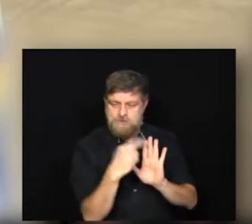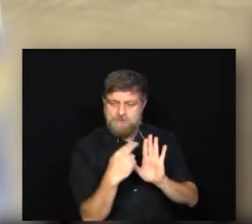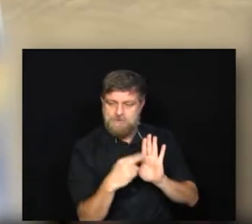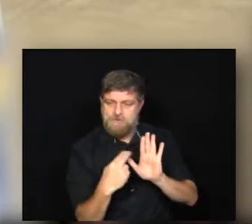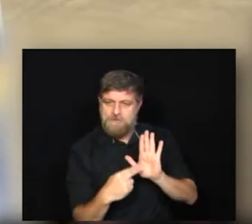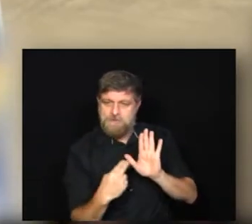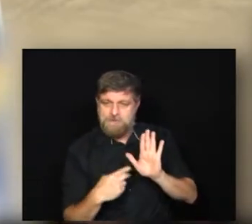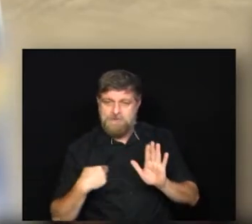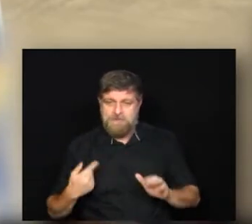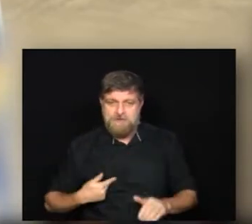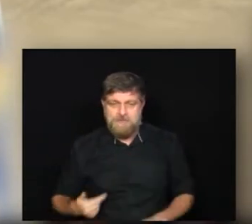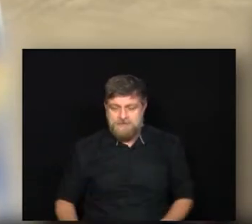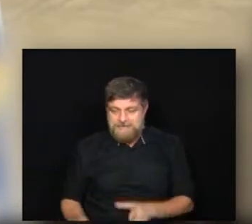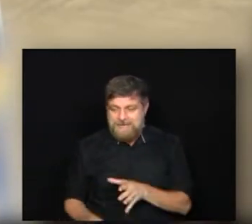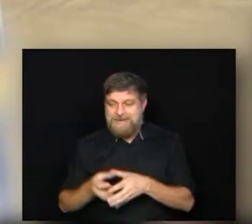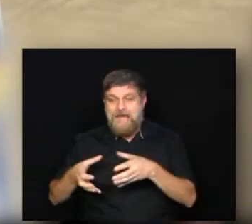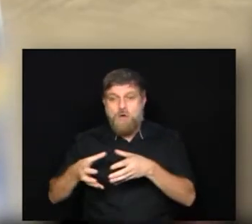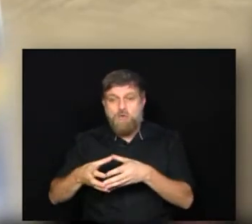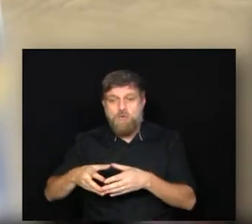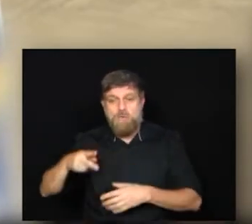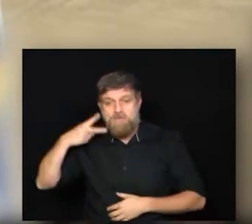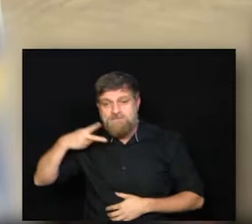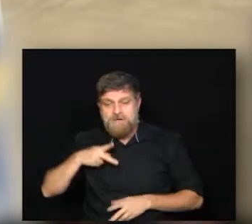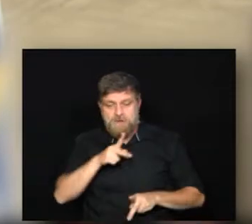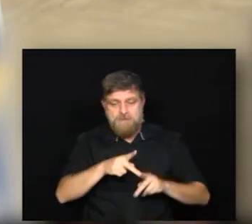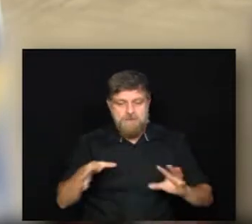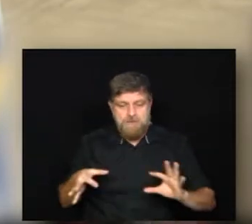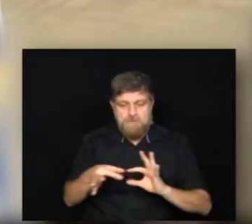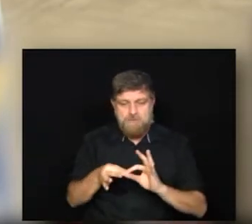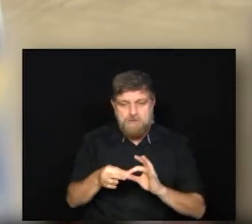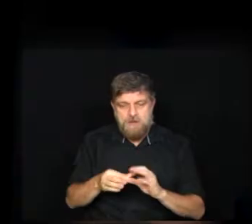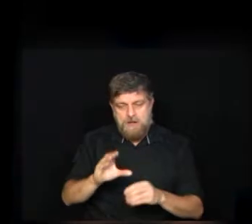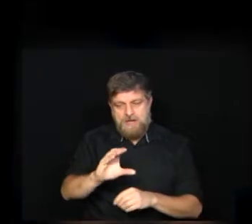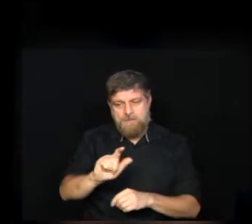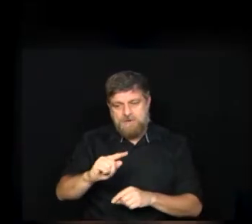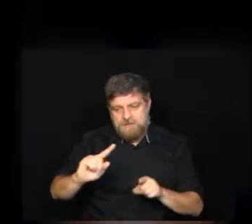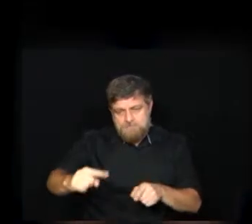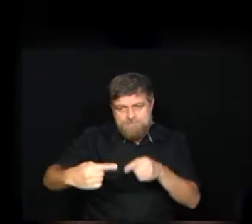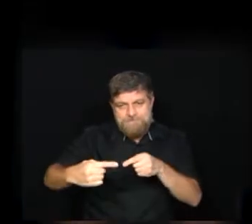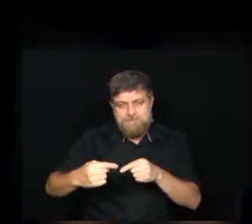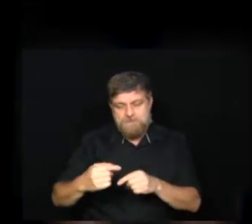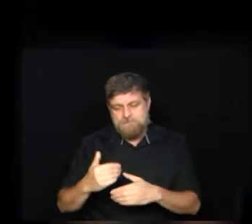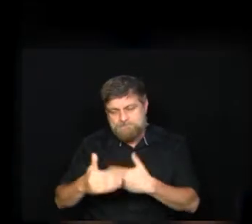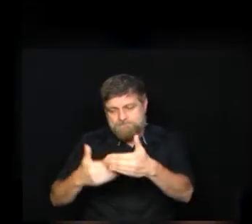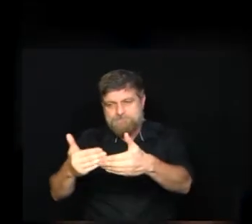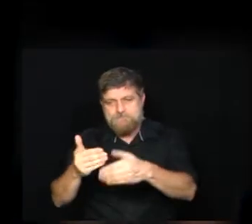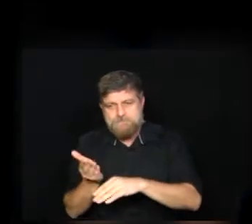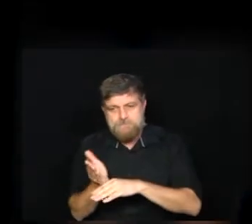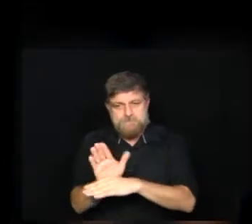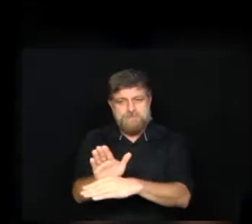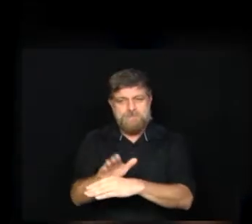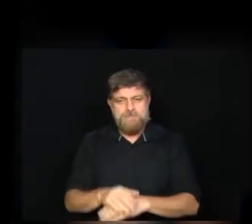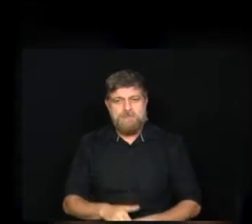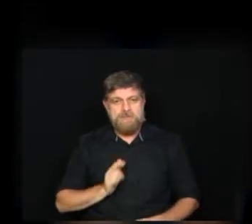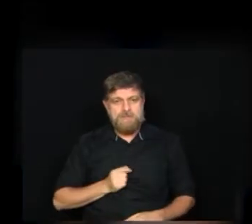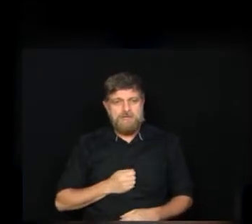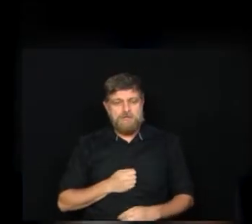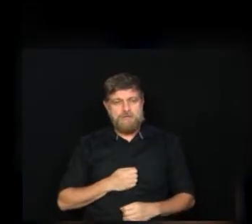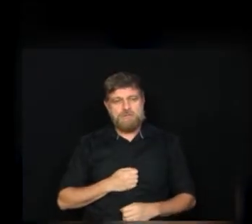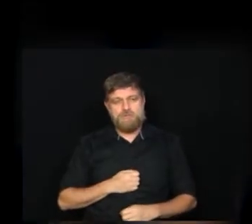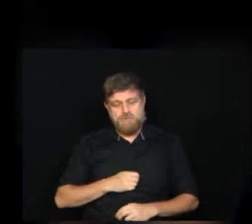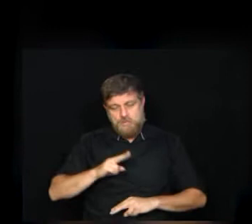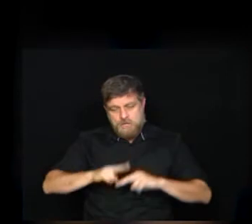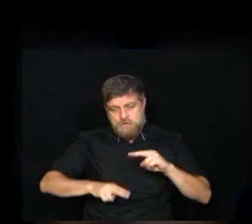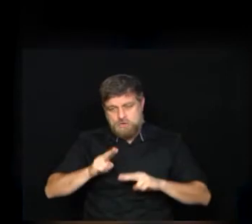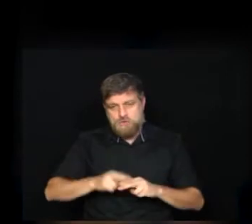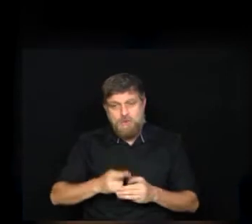para a frente parlamentar em defesa do desenvolvimento do distrito do Campo Grande. Em junho, o grupo chegou a fechar um documento parcial que